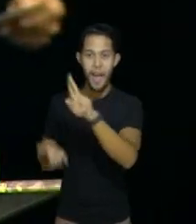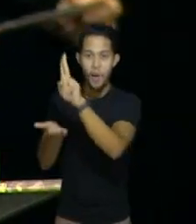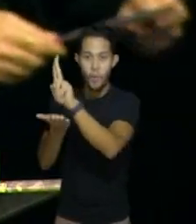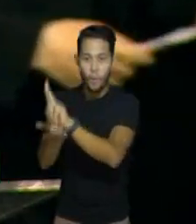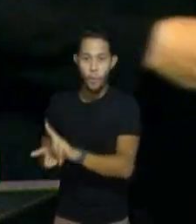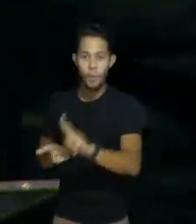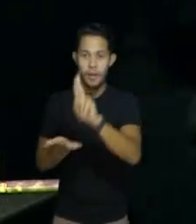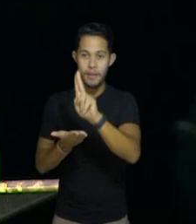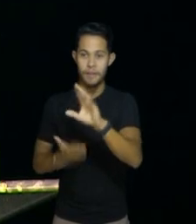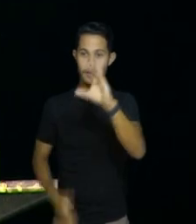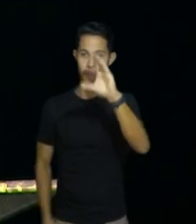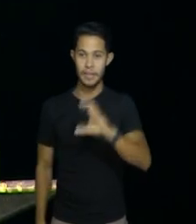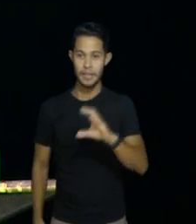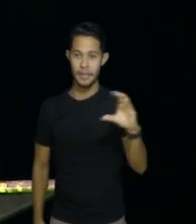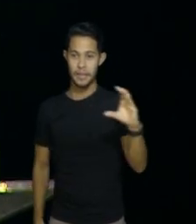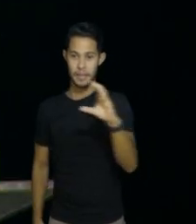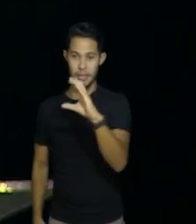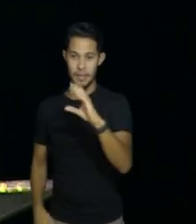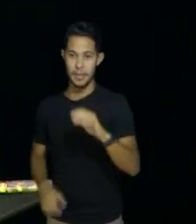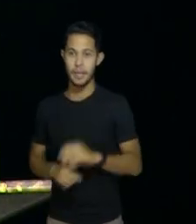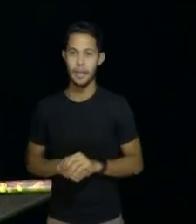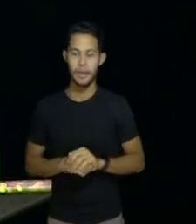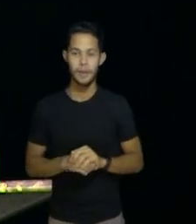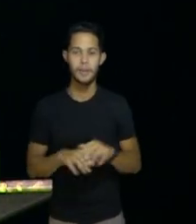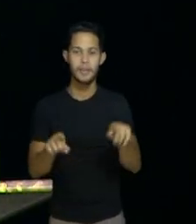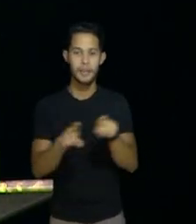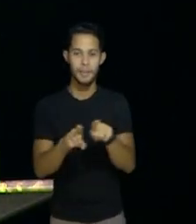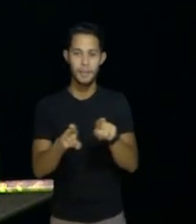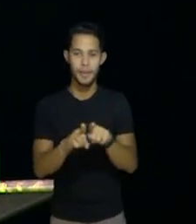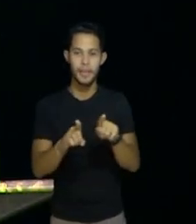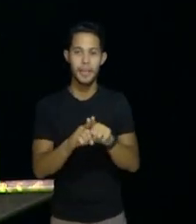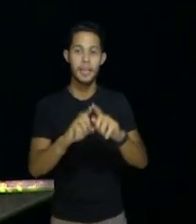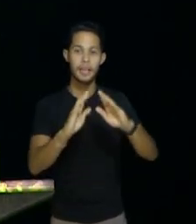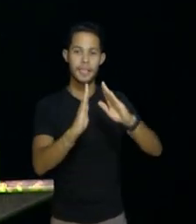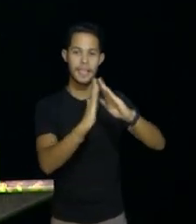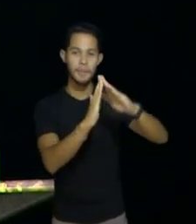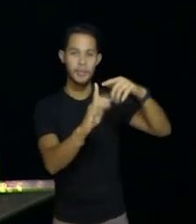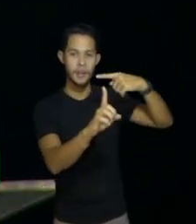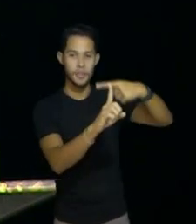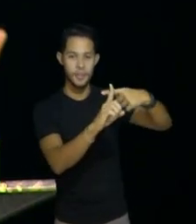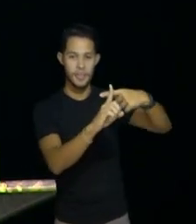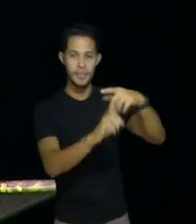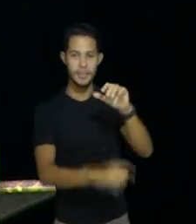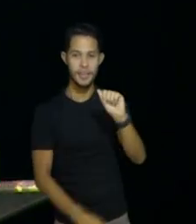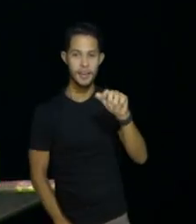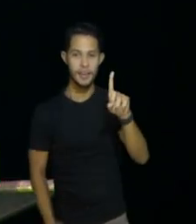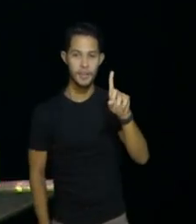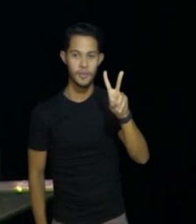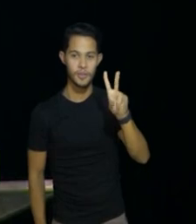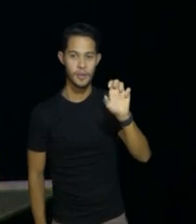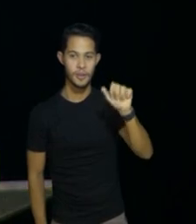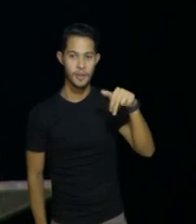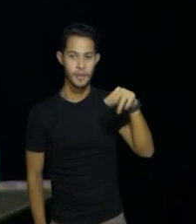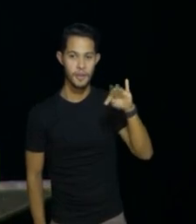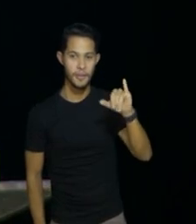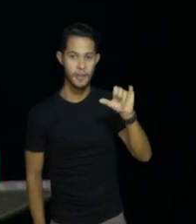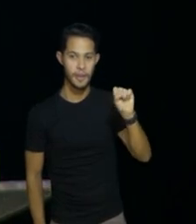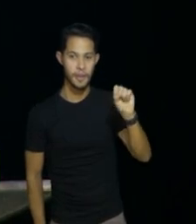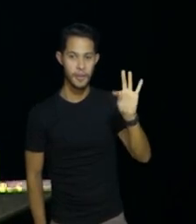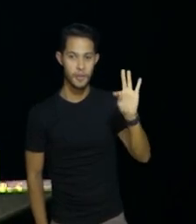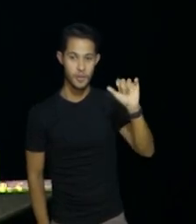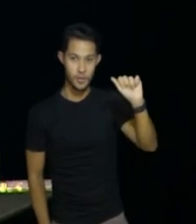o Colégio Adventista, na Igreja Adventista, que é conhecida e respeitada